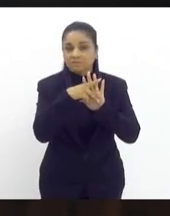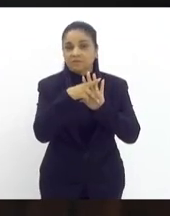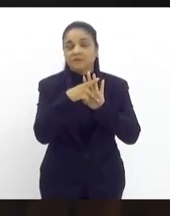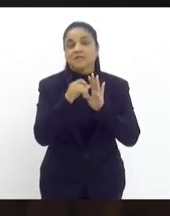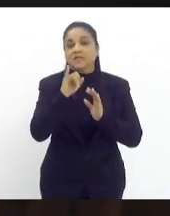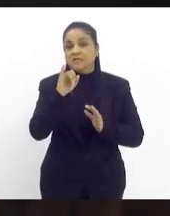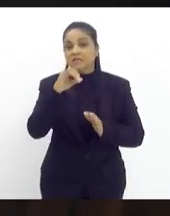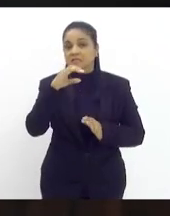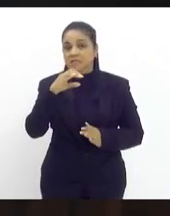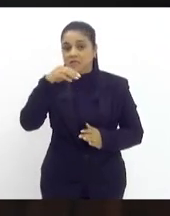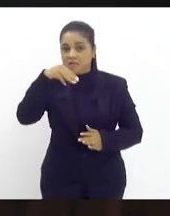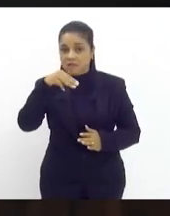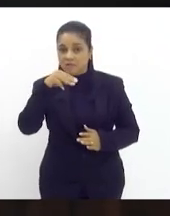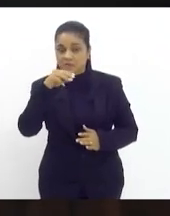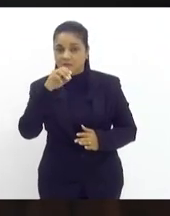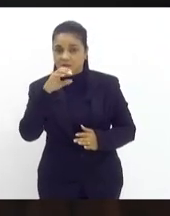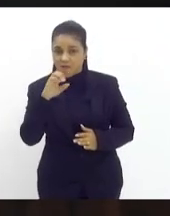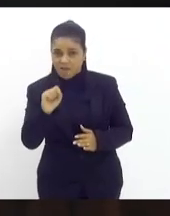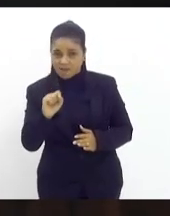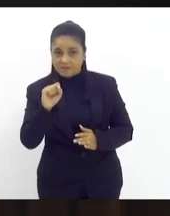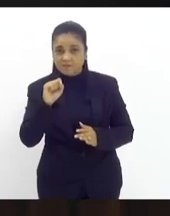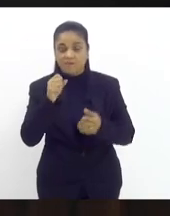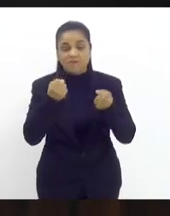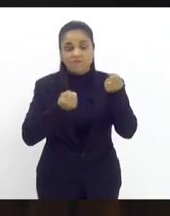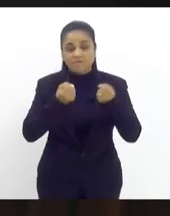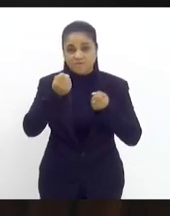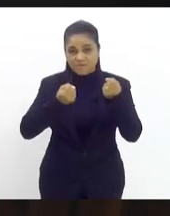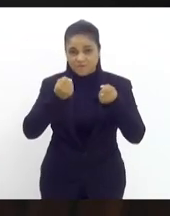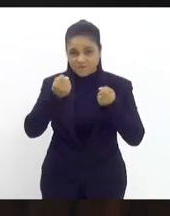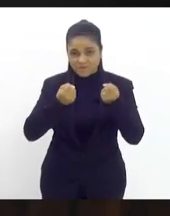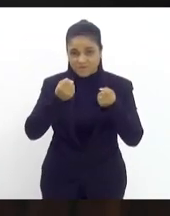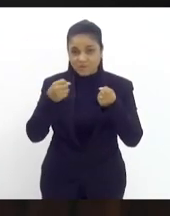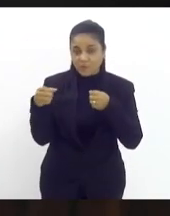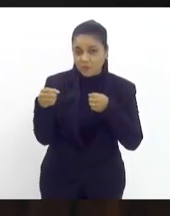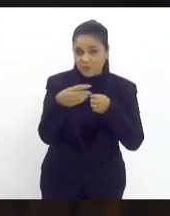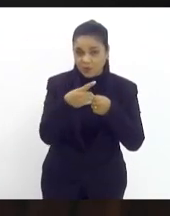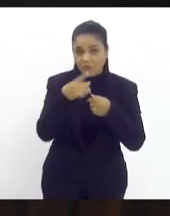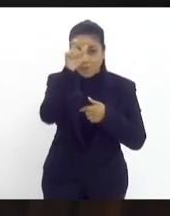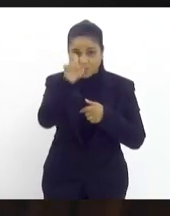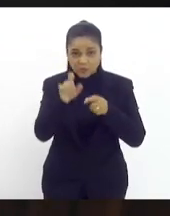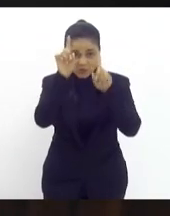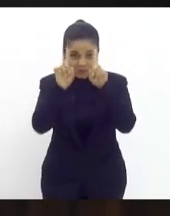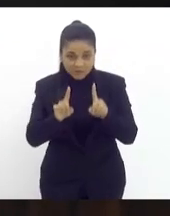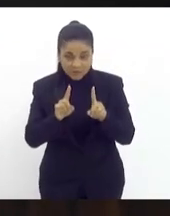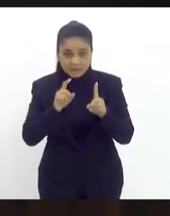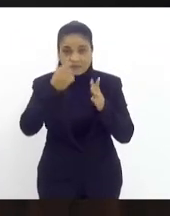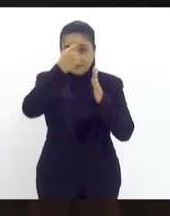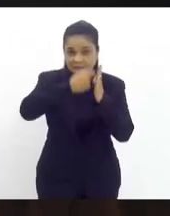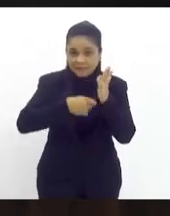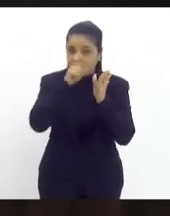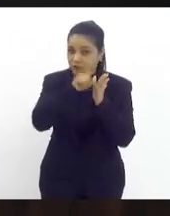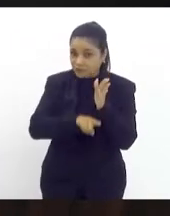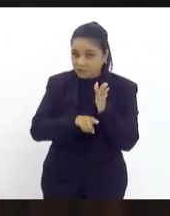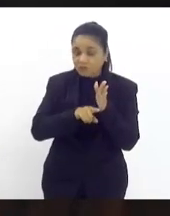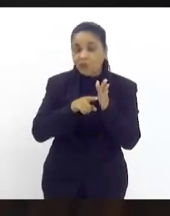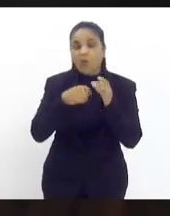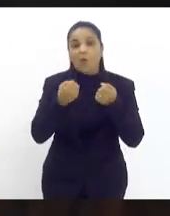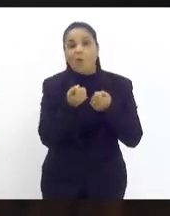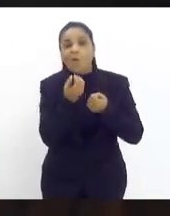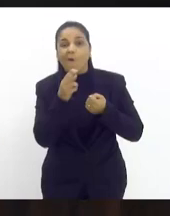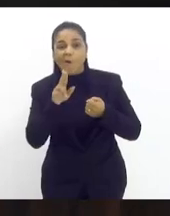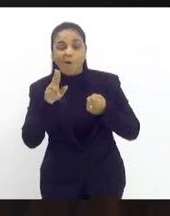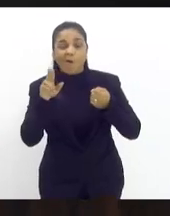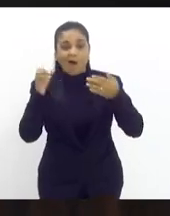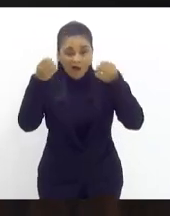do ICMS na aquisição de veículo novo por pessoa com deficiência ou autista ao disposto nos